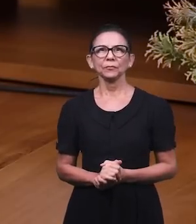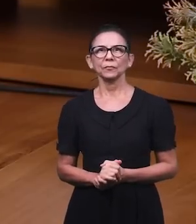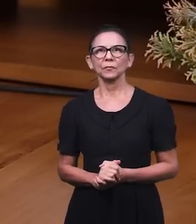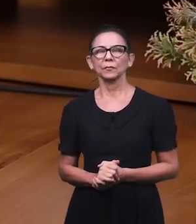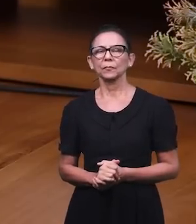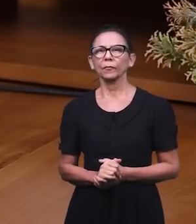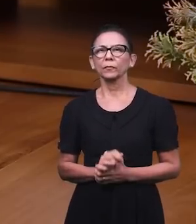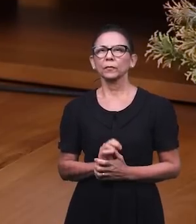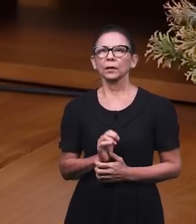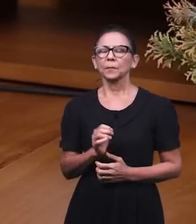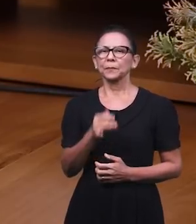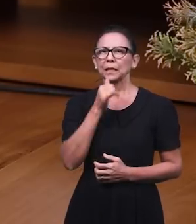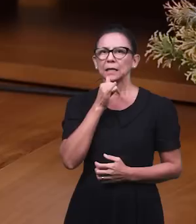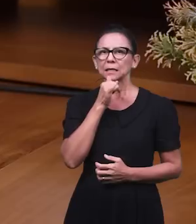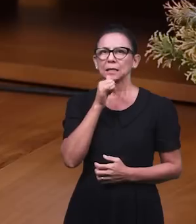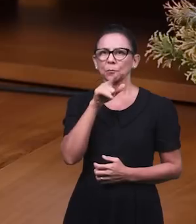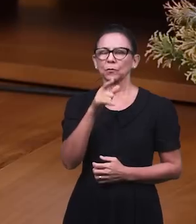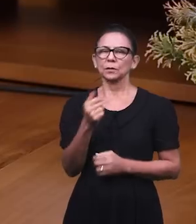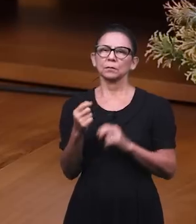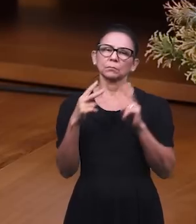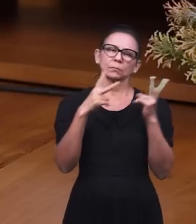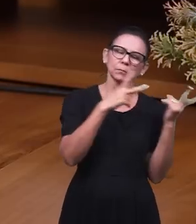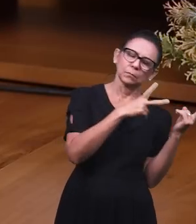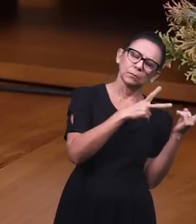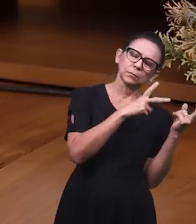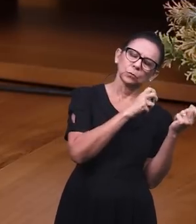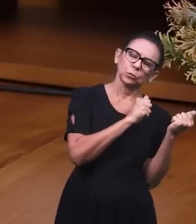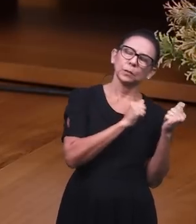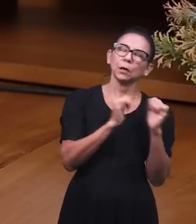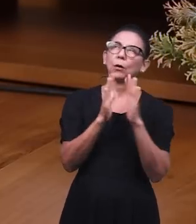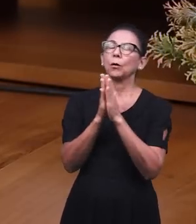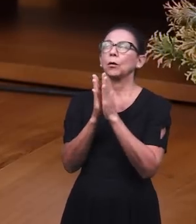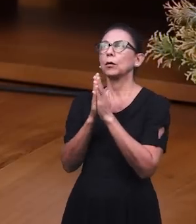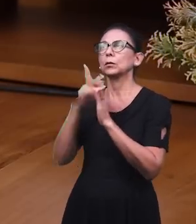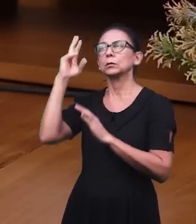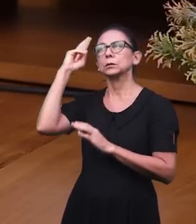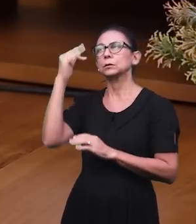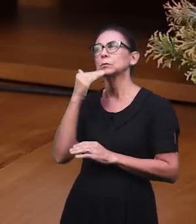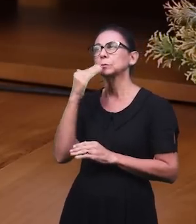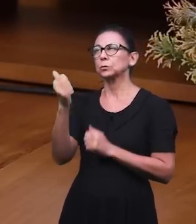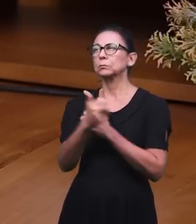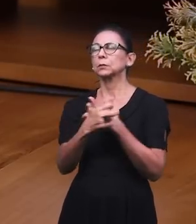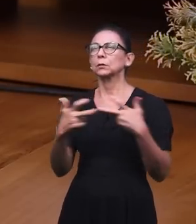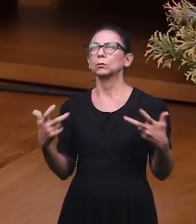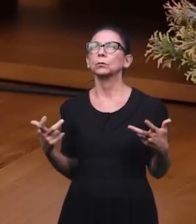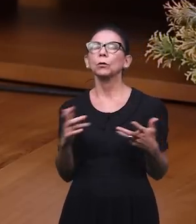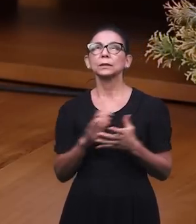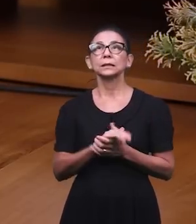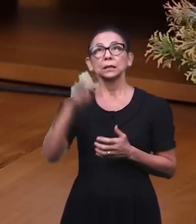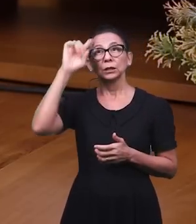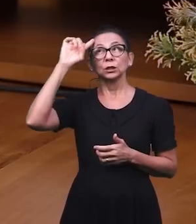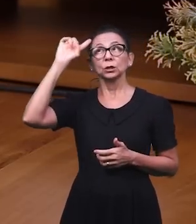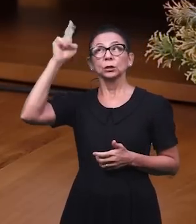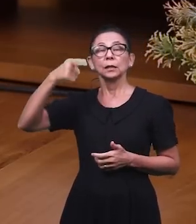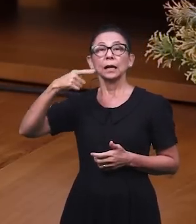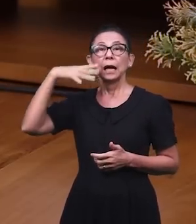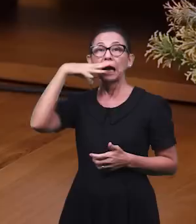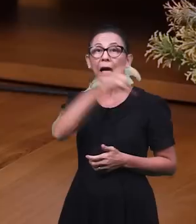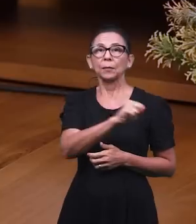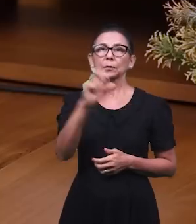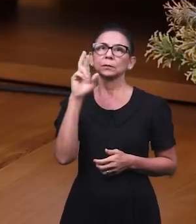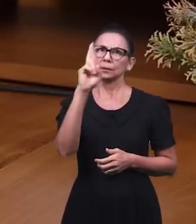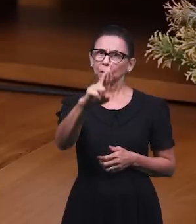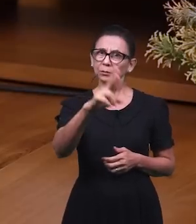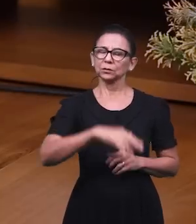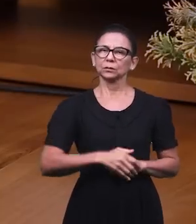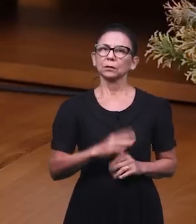coração. Você já orou pedindo algo ao Senhor? Tipo assim, você vai dormir, você ora ao Senhor pedindo algo e no outro dia acontece?